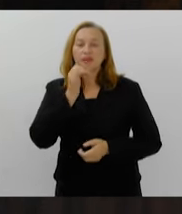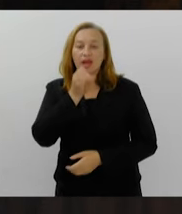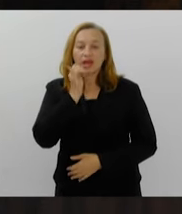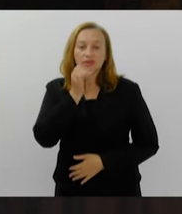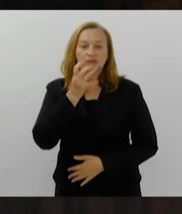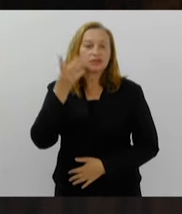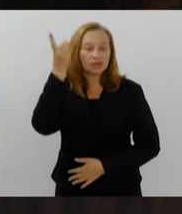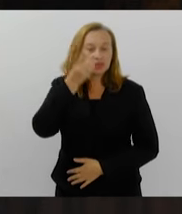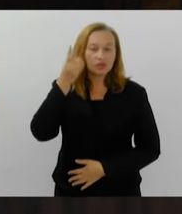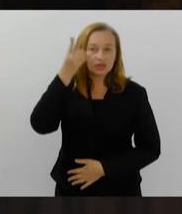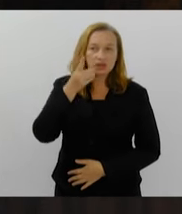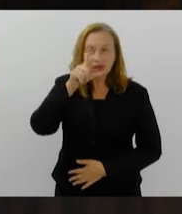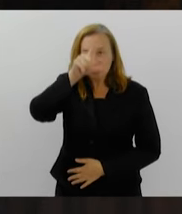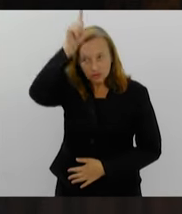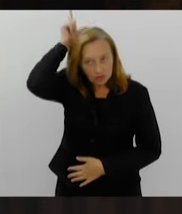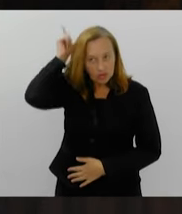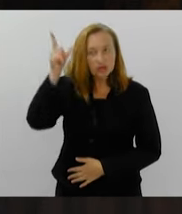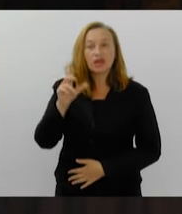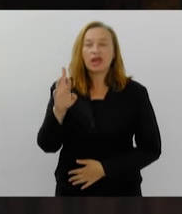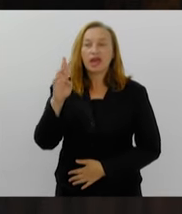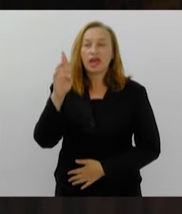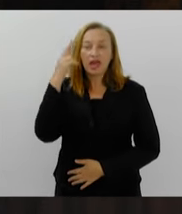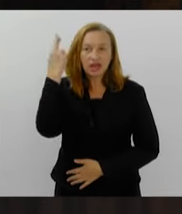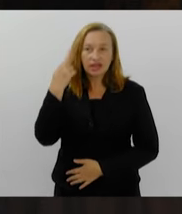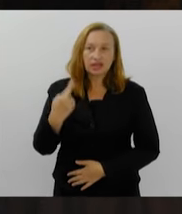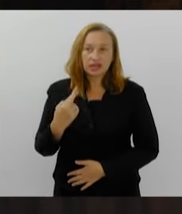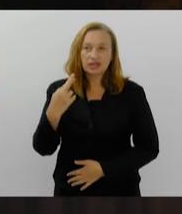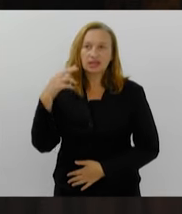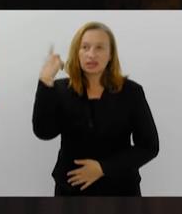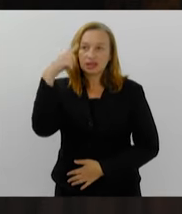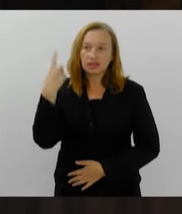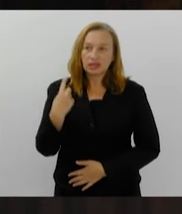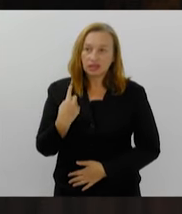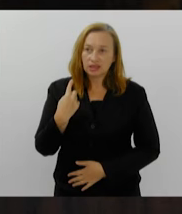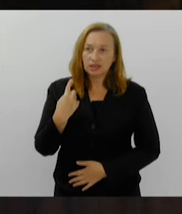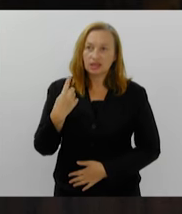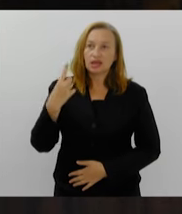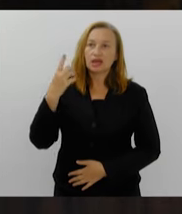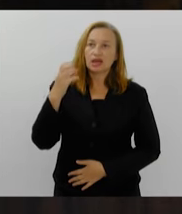Relatores, deputado Luiz Paulo, Renata Souza, Dani Monteiro e Eliomar Coelho.